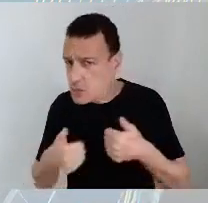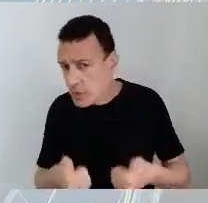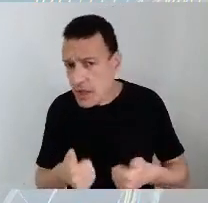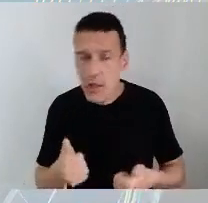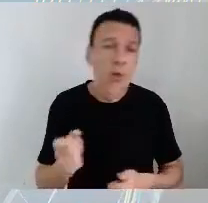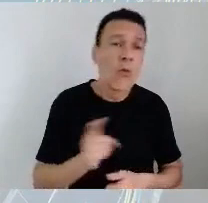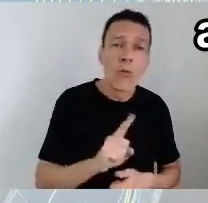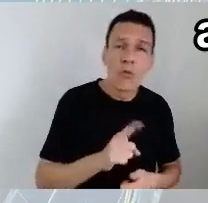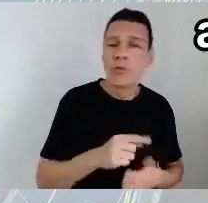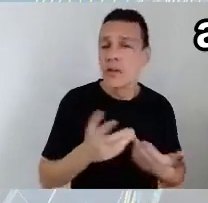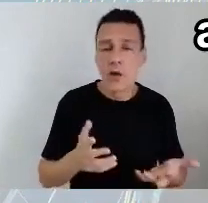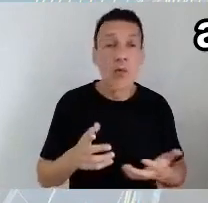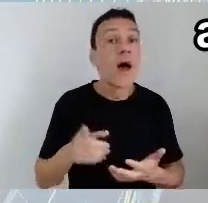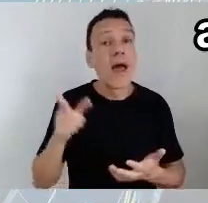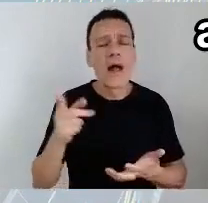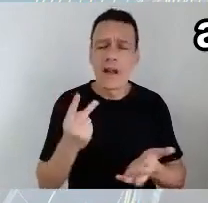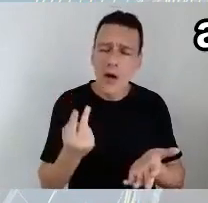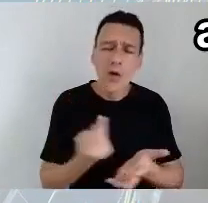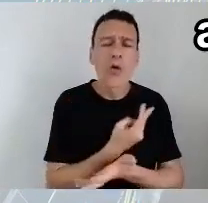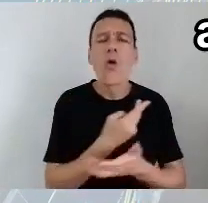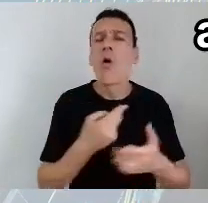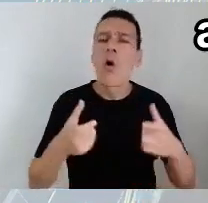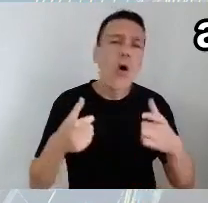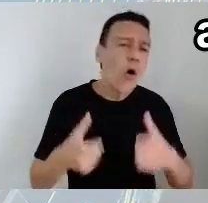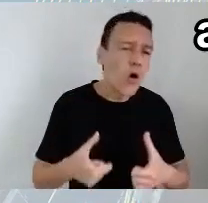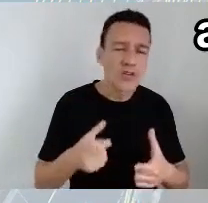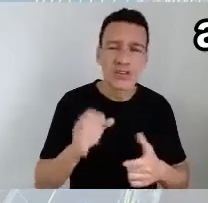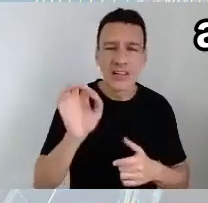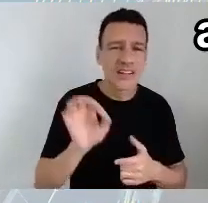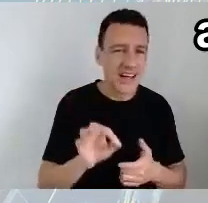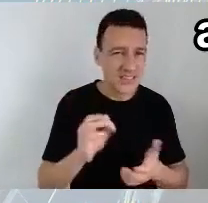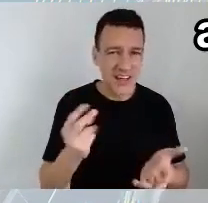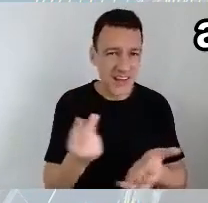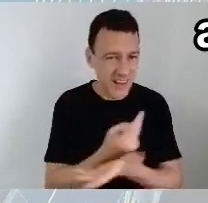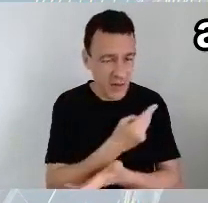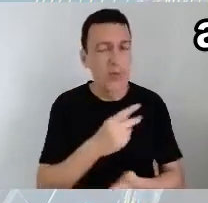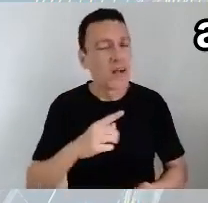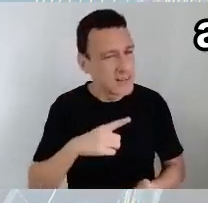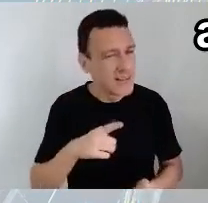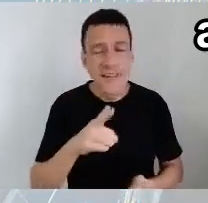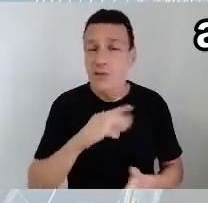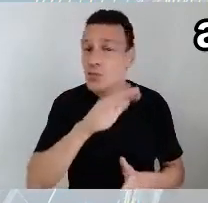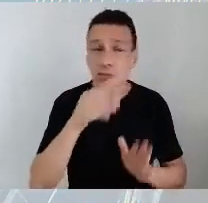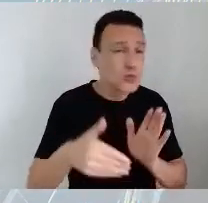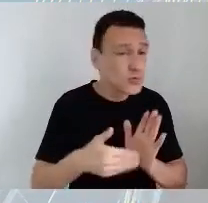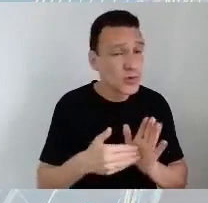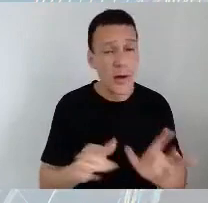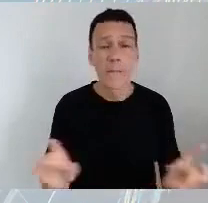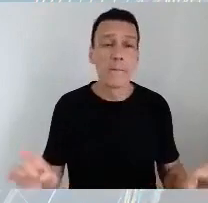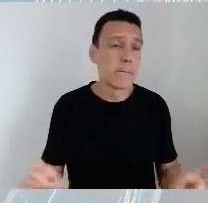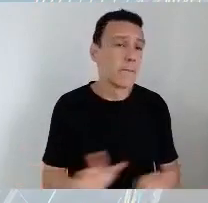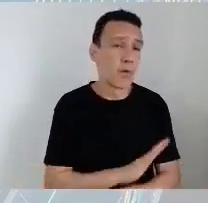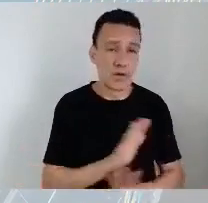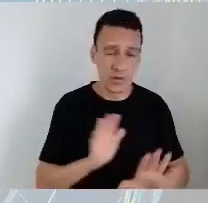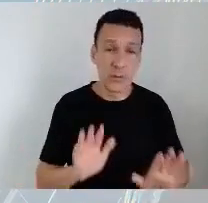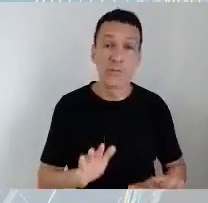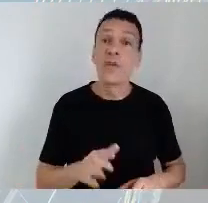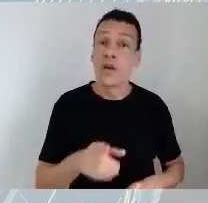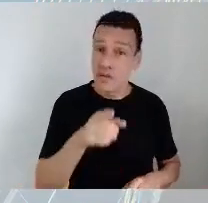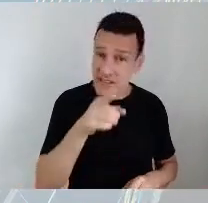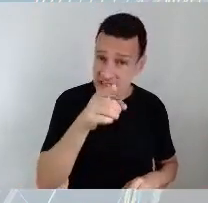estão errando, então traz a taxa de erro, entre outros dados. O Maze, basicamente, você consegue subir o protótipo